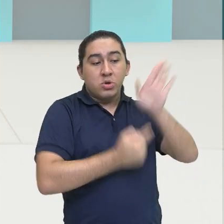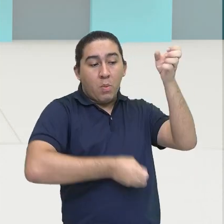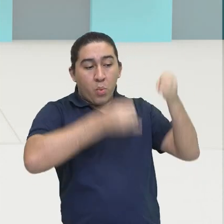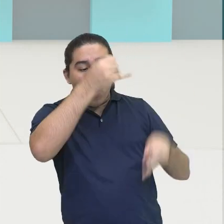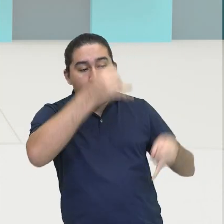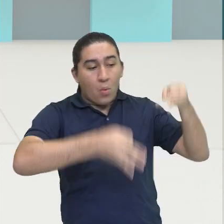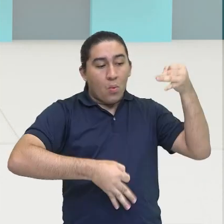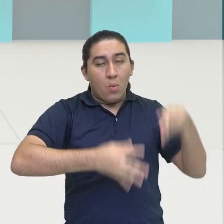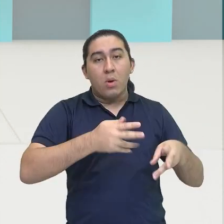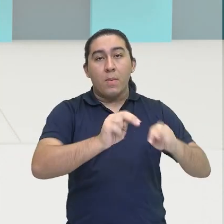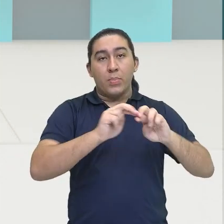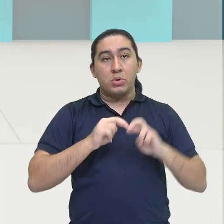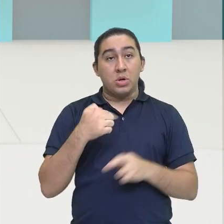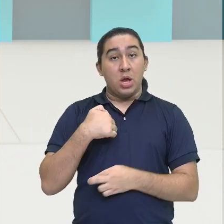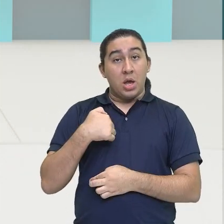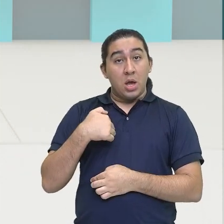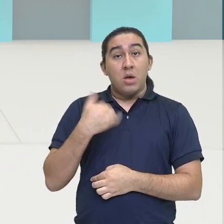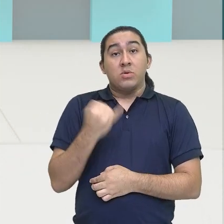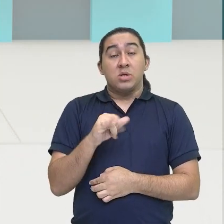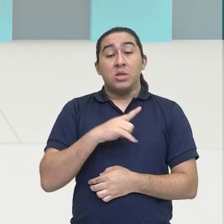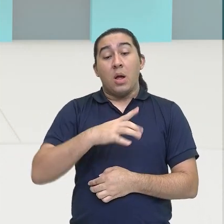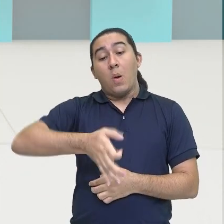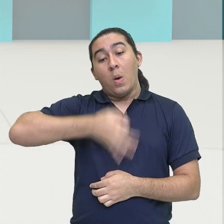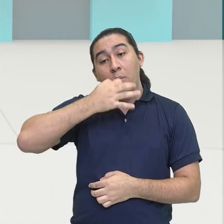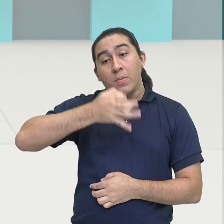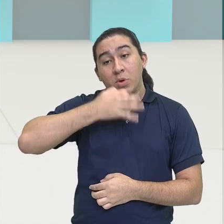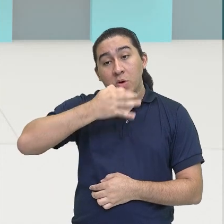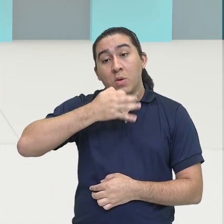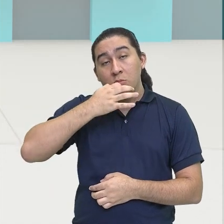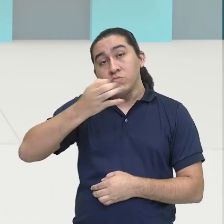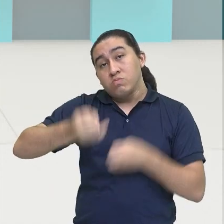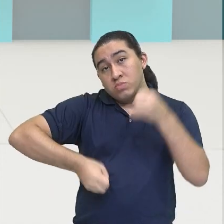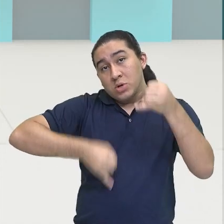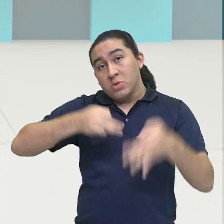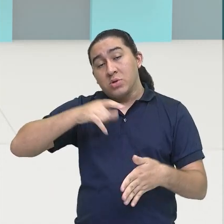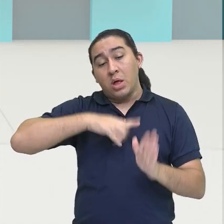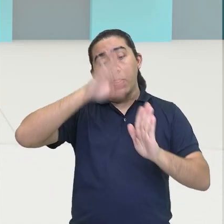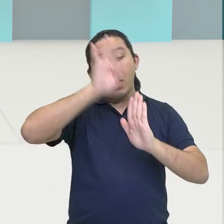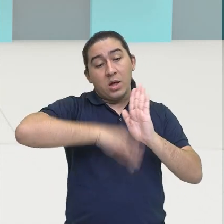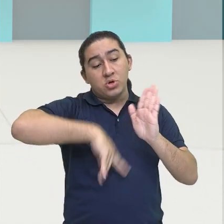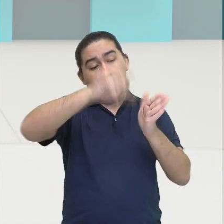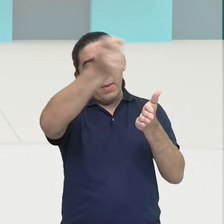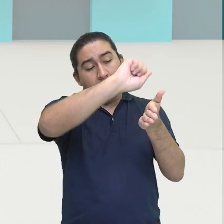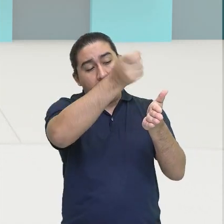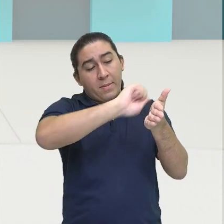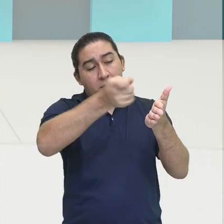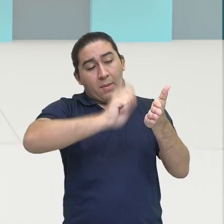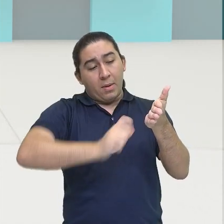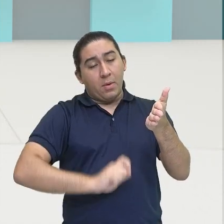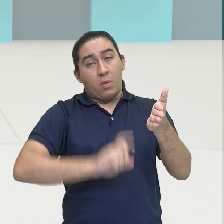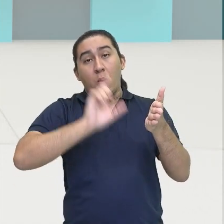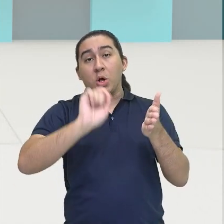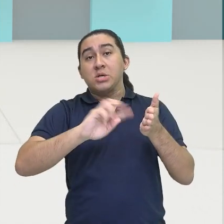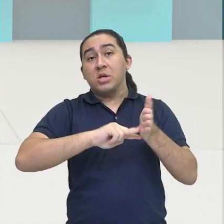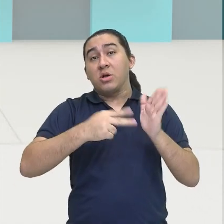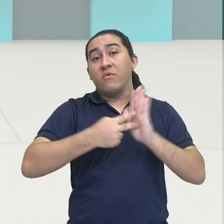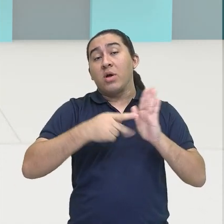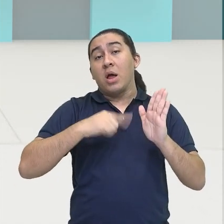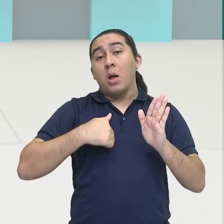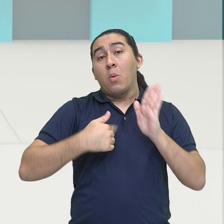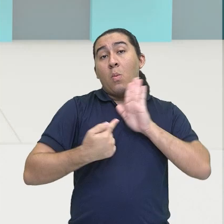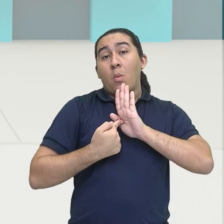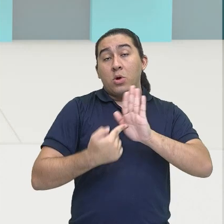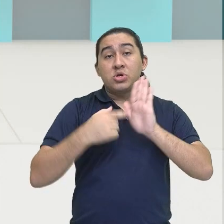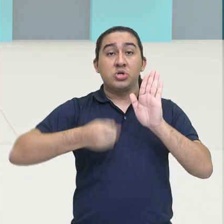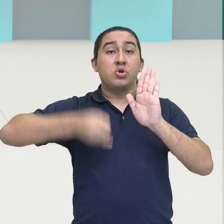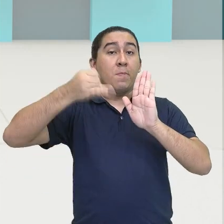por esse motivo que eu, quando dou a minha opinião, quando eu estou escrevendo o texto, claro, eu trago explicações,